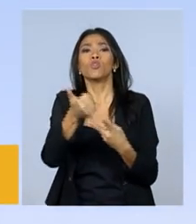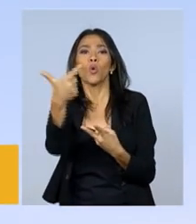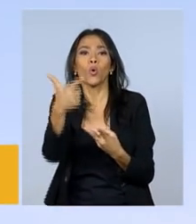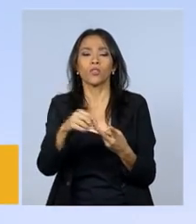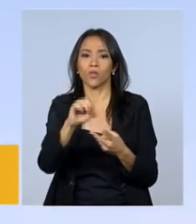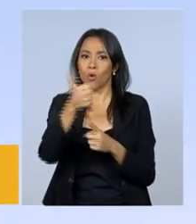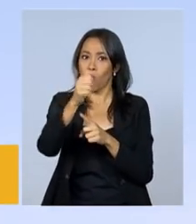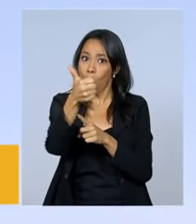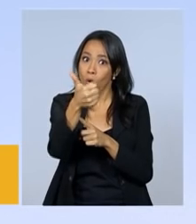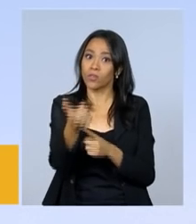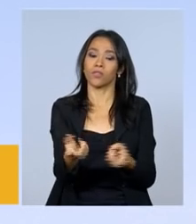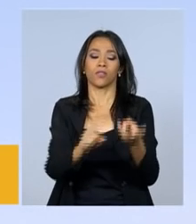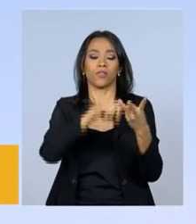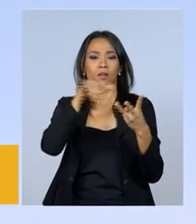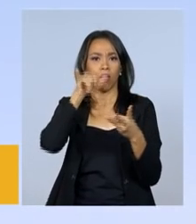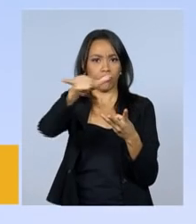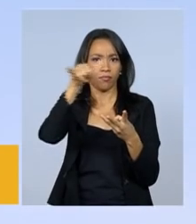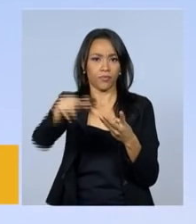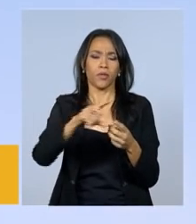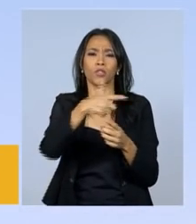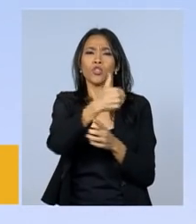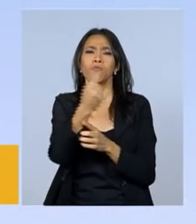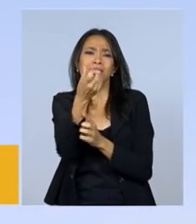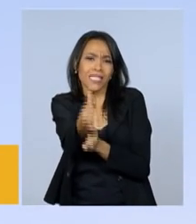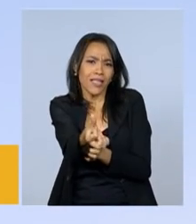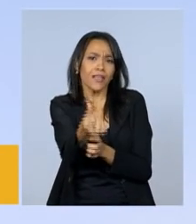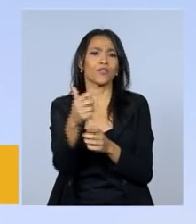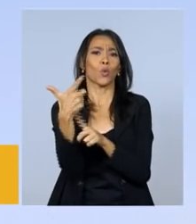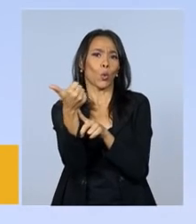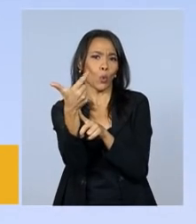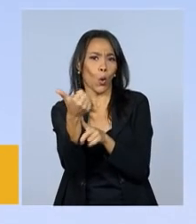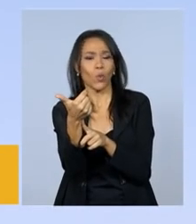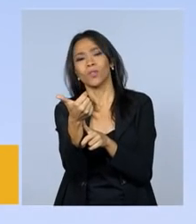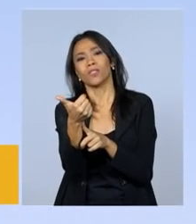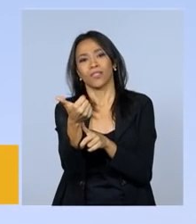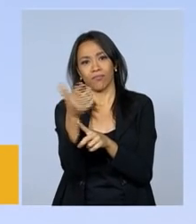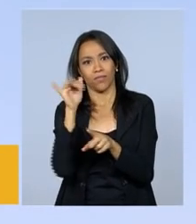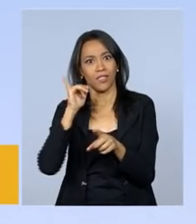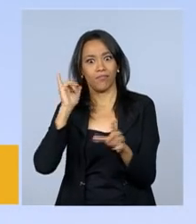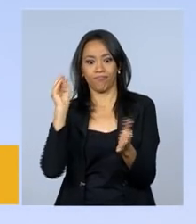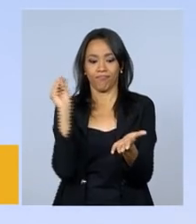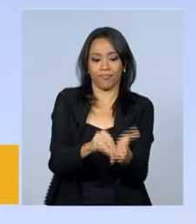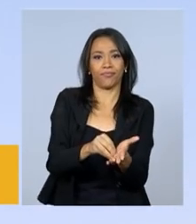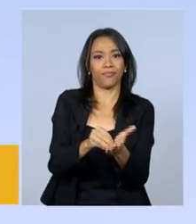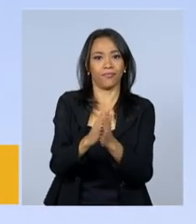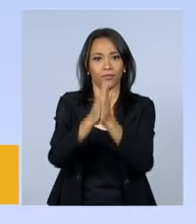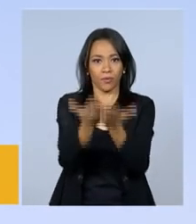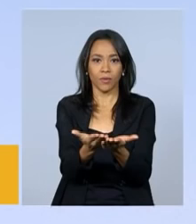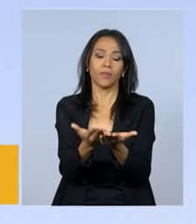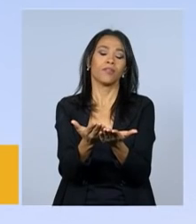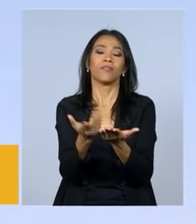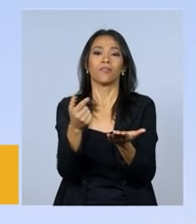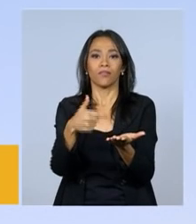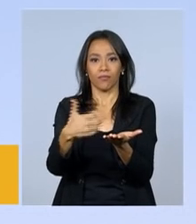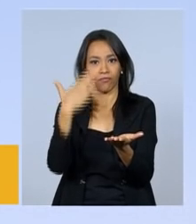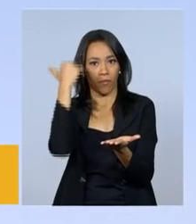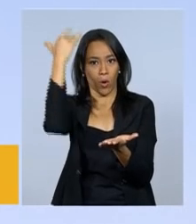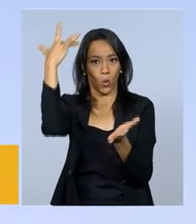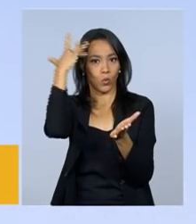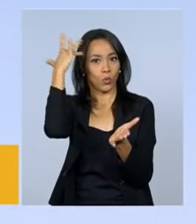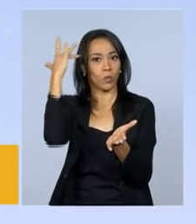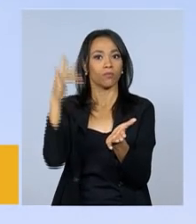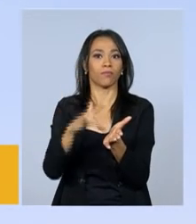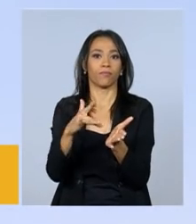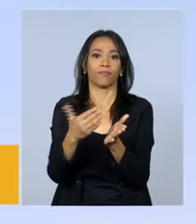11. E em 2006, com 12 e saiu no Guinness Book. Qual a importância de uma Esquadrilha da Fumaça? Porque